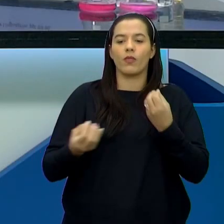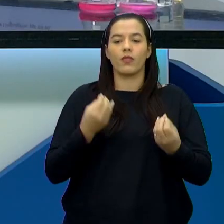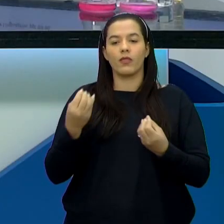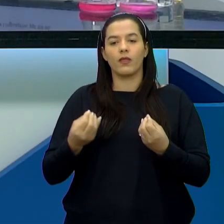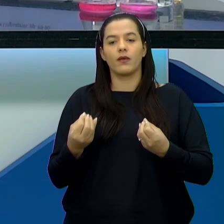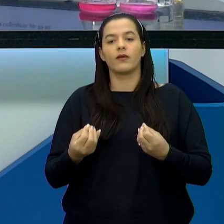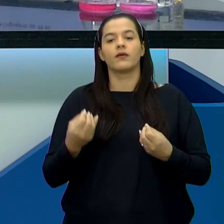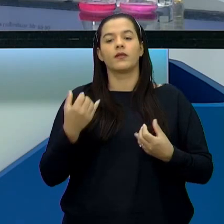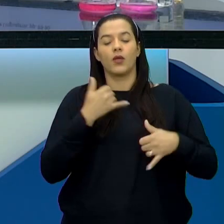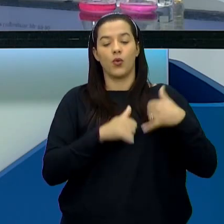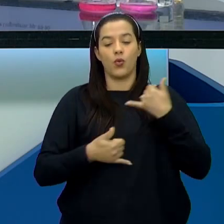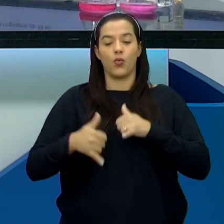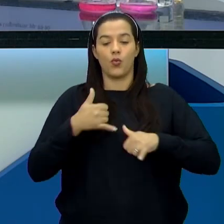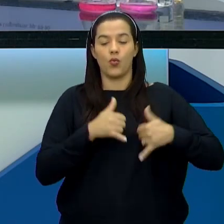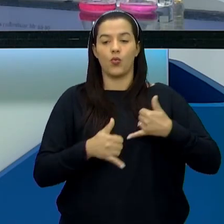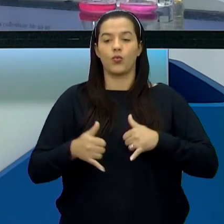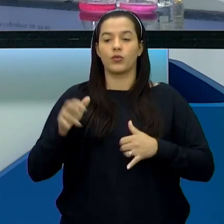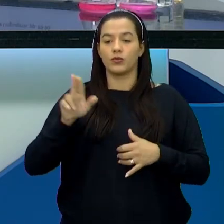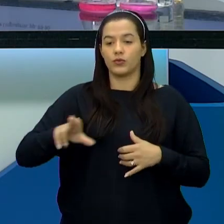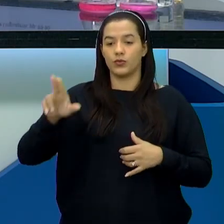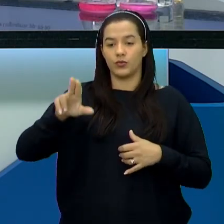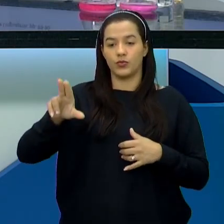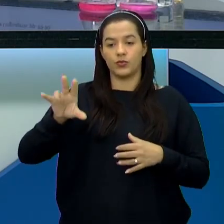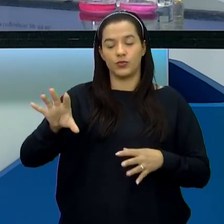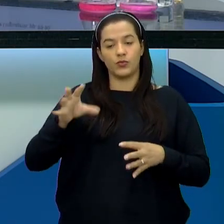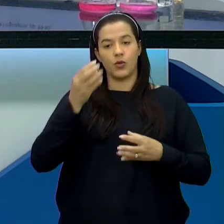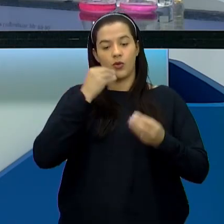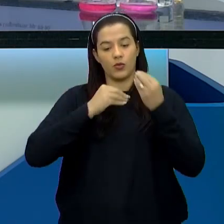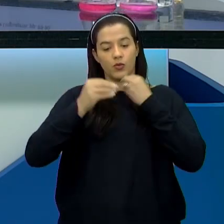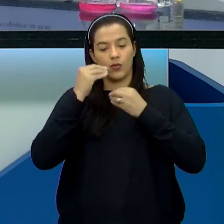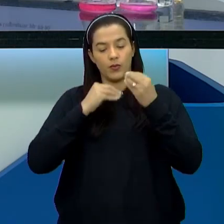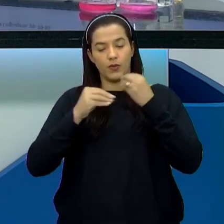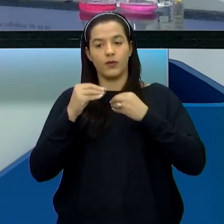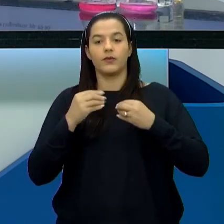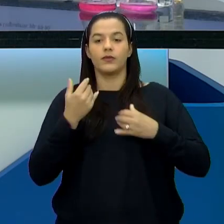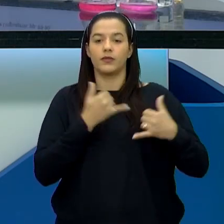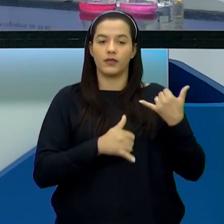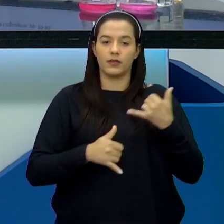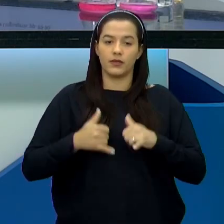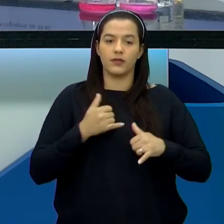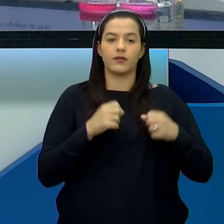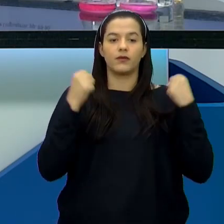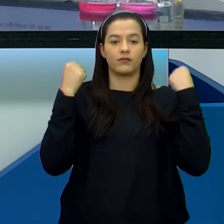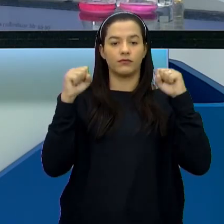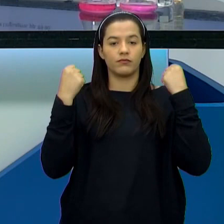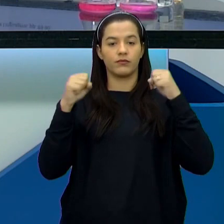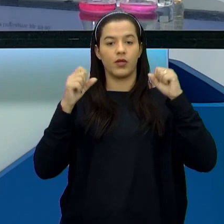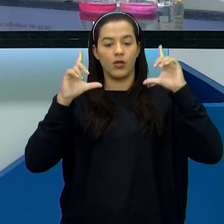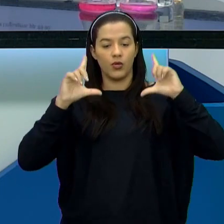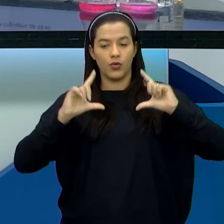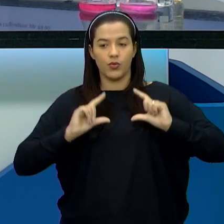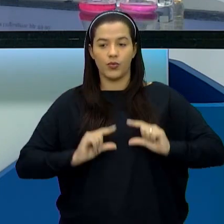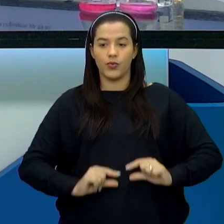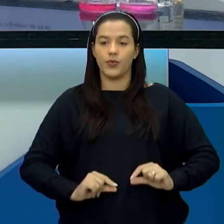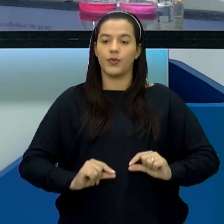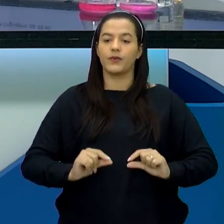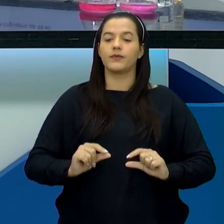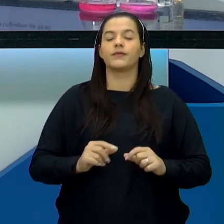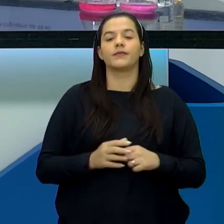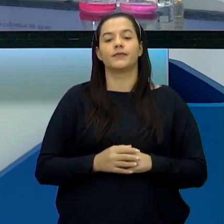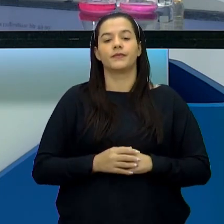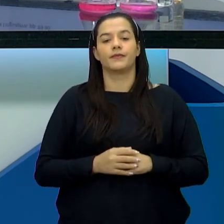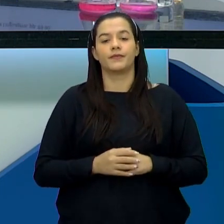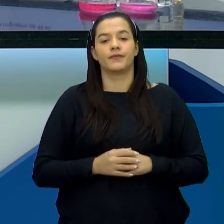é porque ele consumiu aquela energia através dos exercícios. Ele vai gastando ao longo do dia, então,